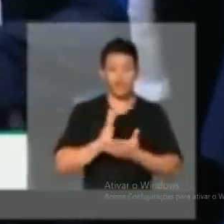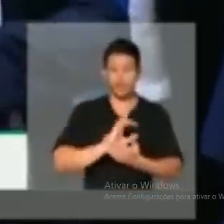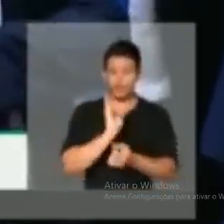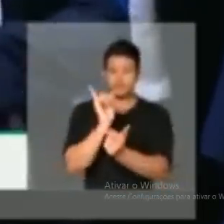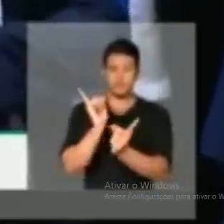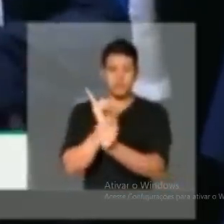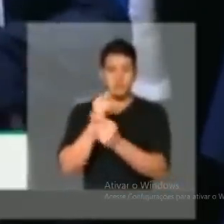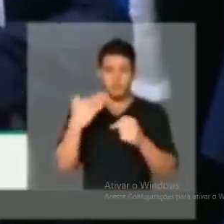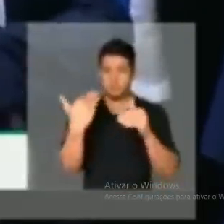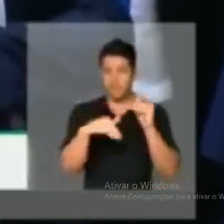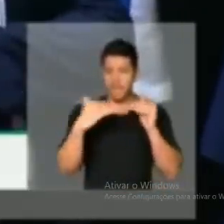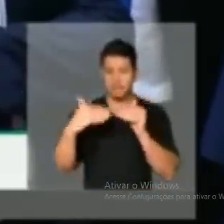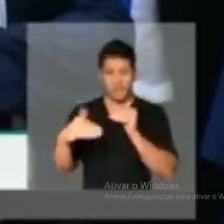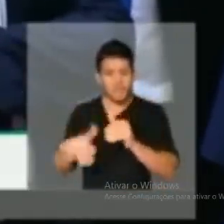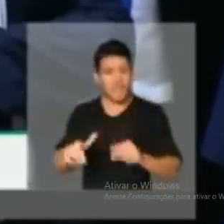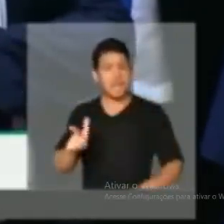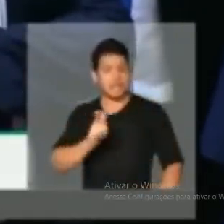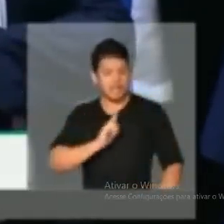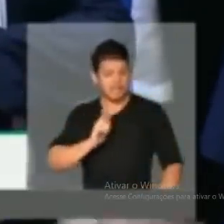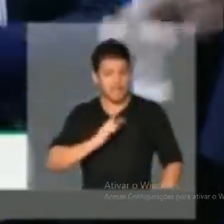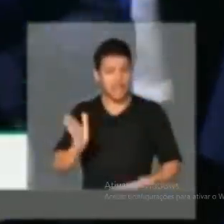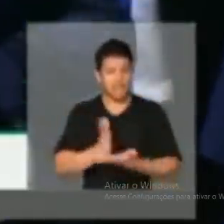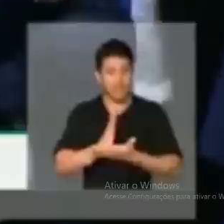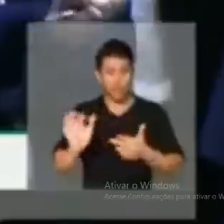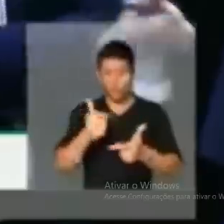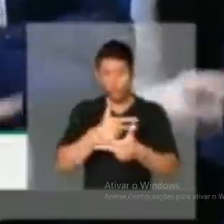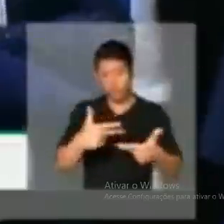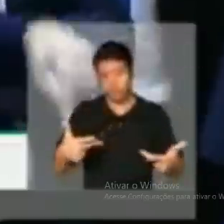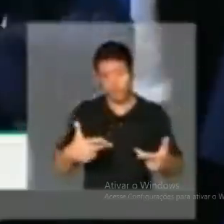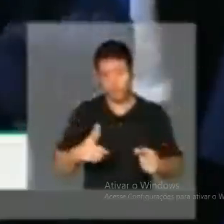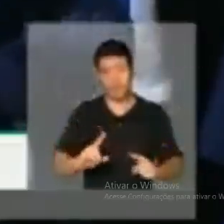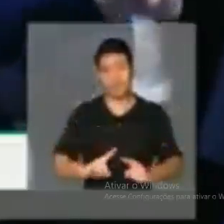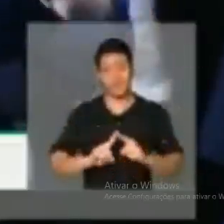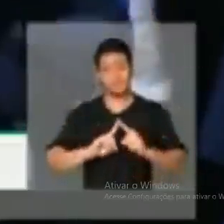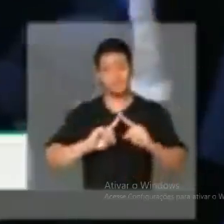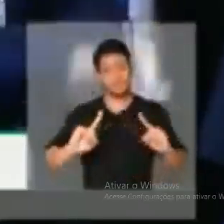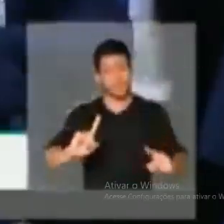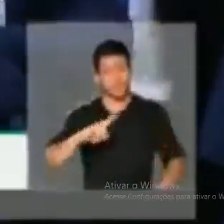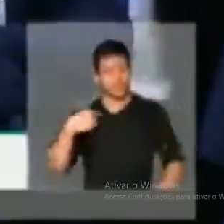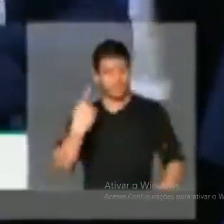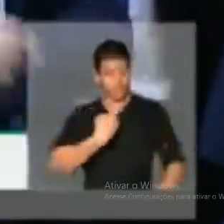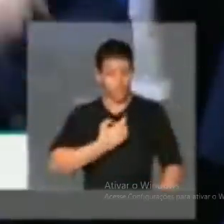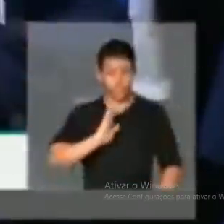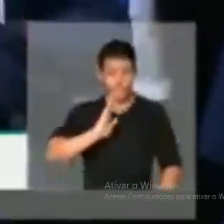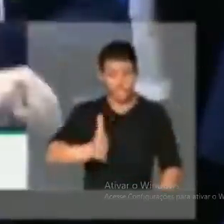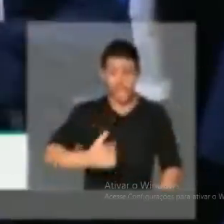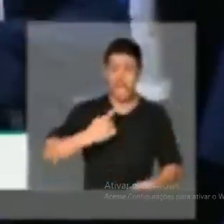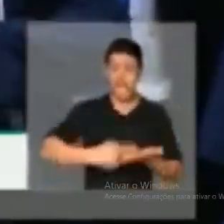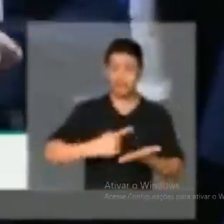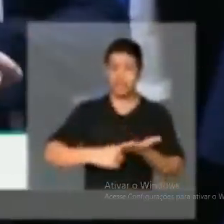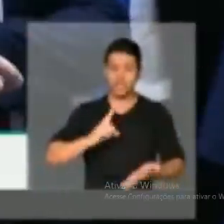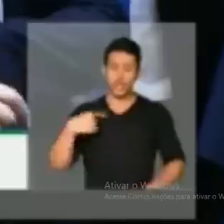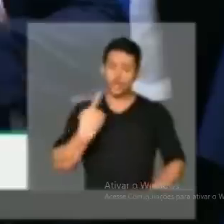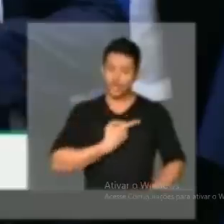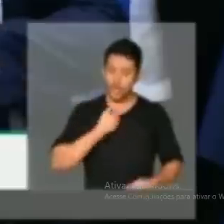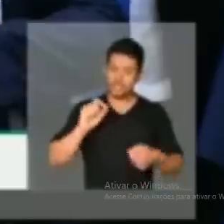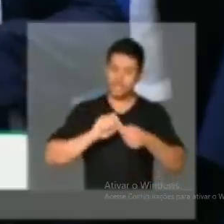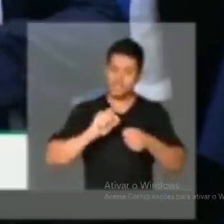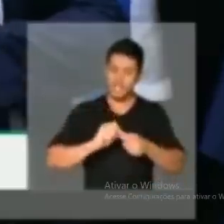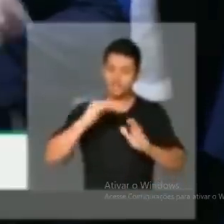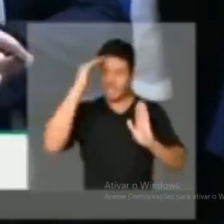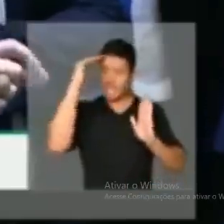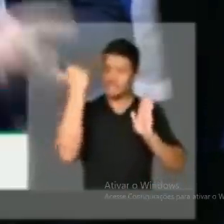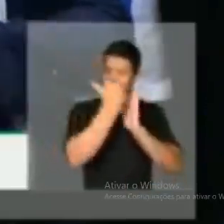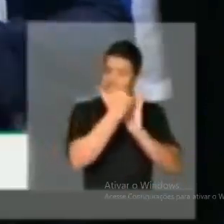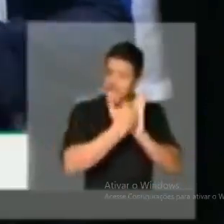próprio PSL, houve Coisa divergências linda. entre alguns pontos, apesar do acordo. Nós cumprimos cada ponto. Eu